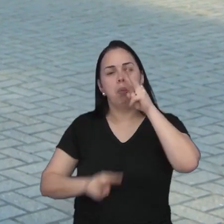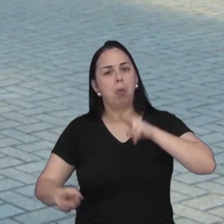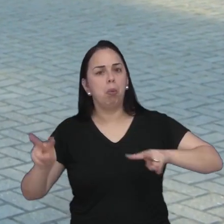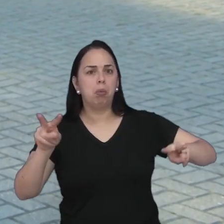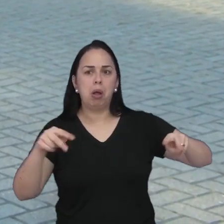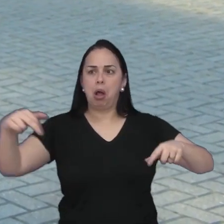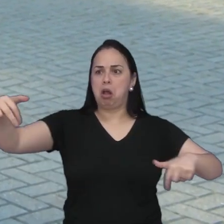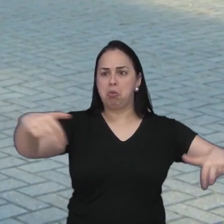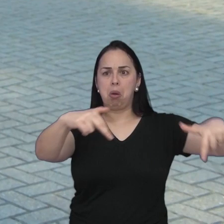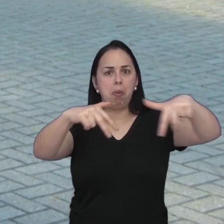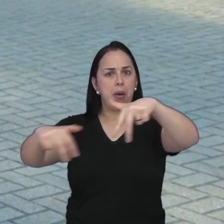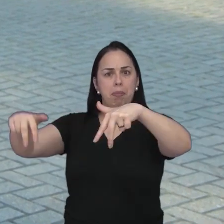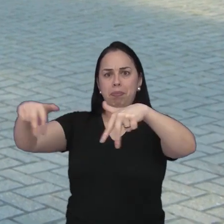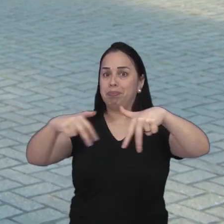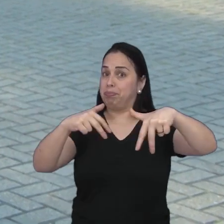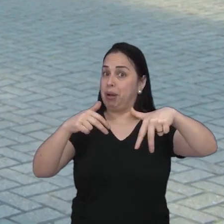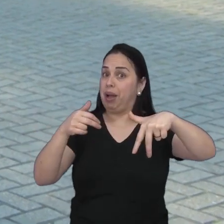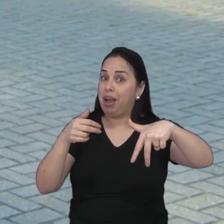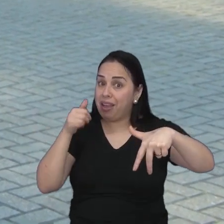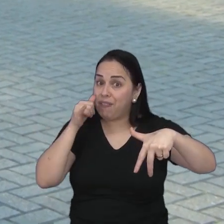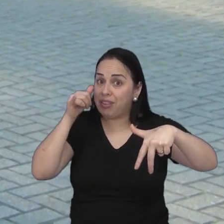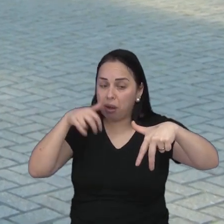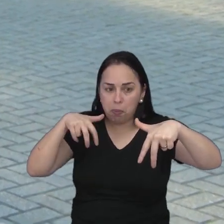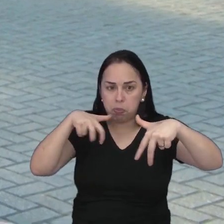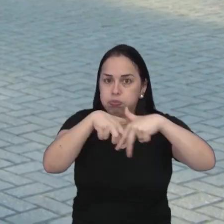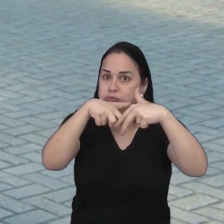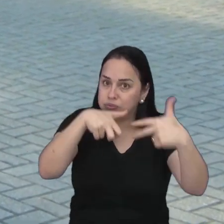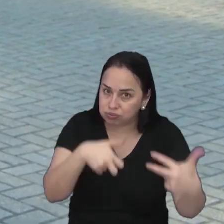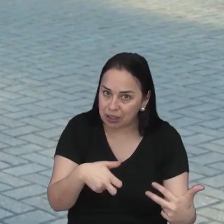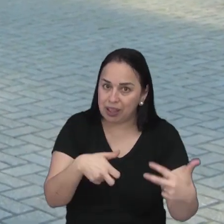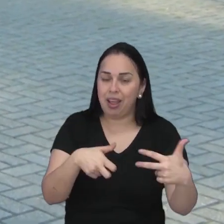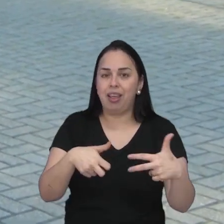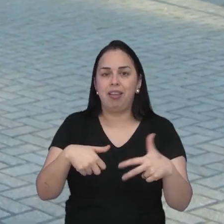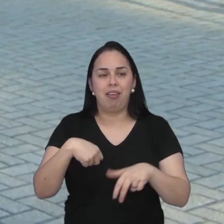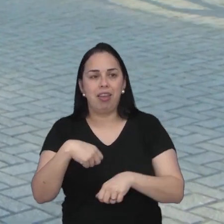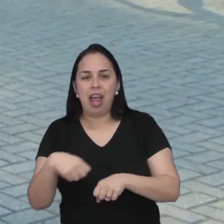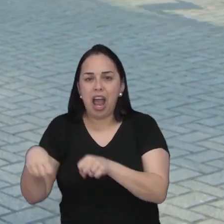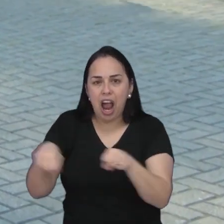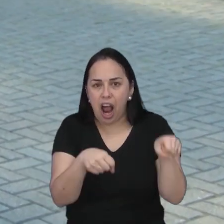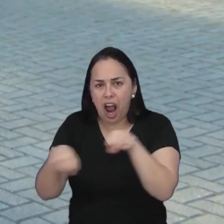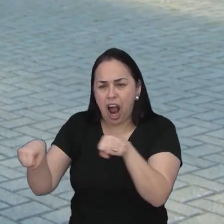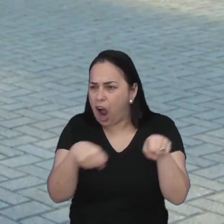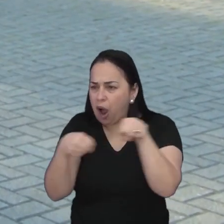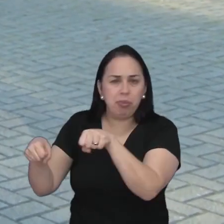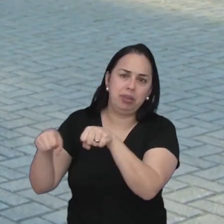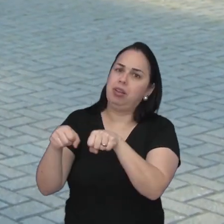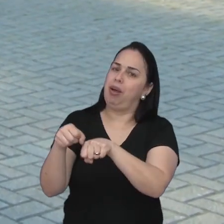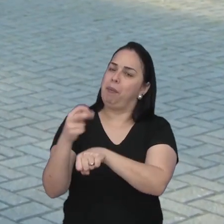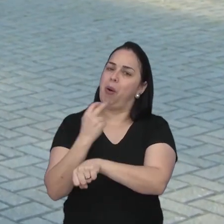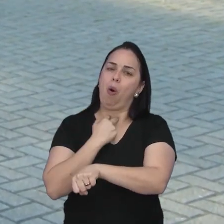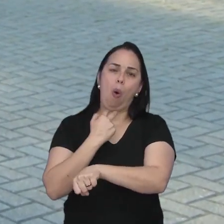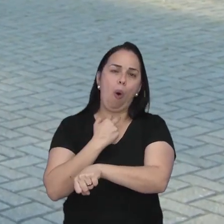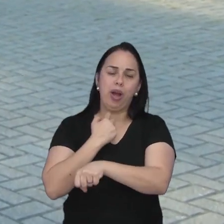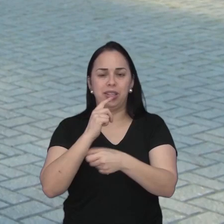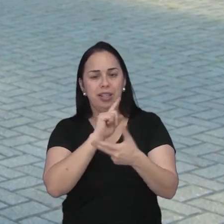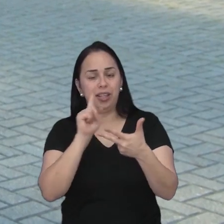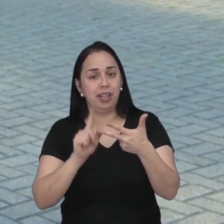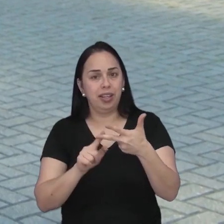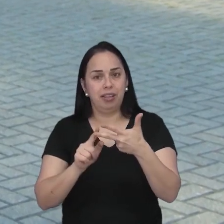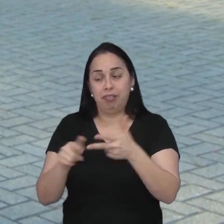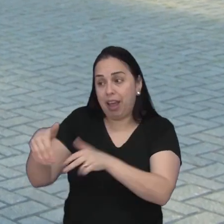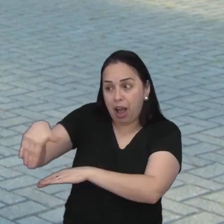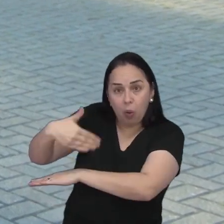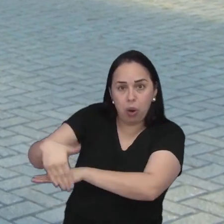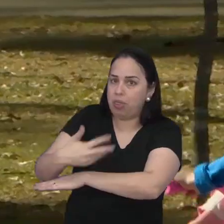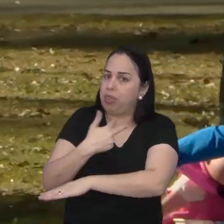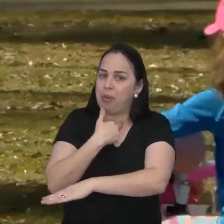outros patinetes, nas bicicletas, para não bater. Não ir muito rápido assim nas curvas, para não cair. Não ir